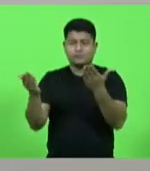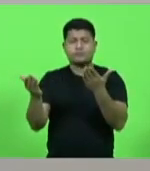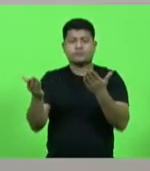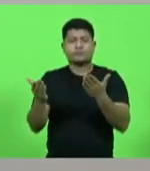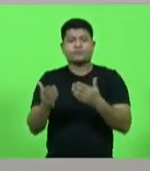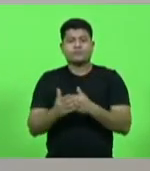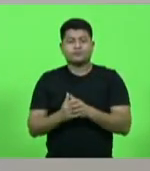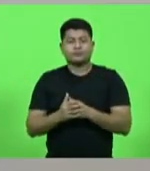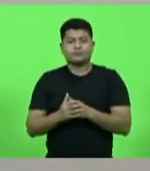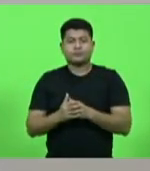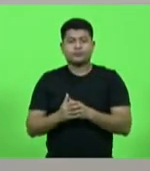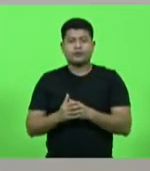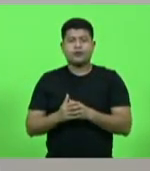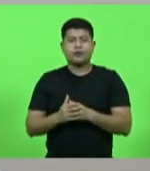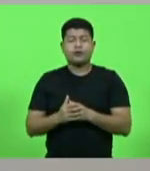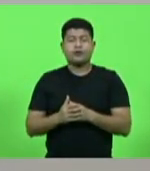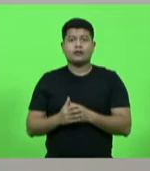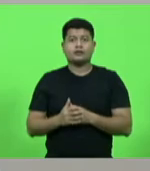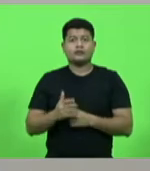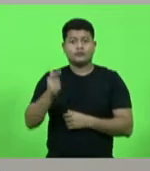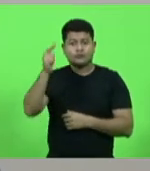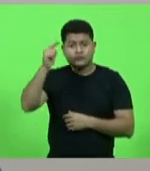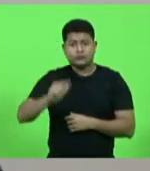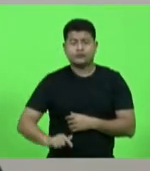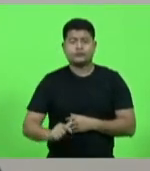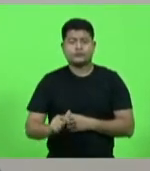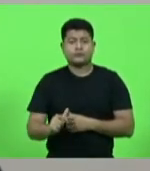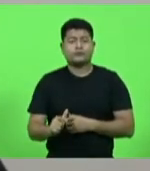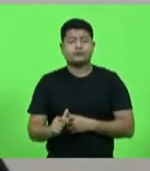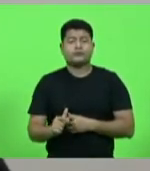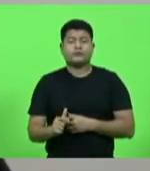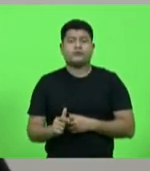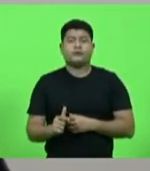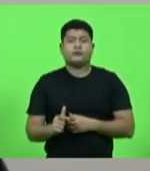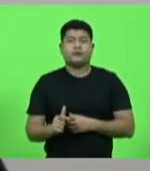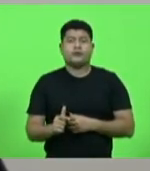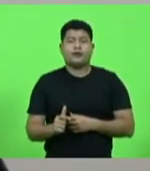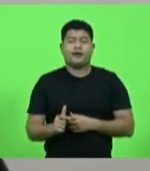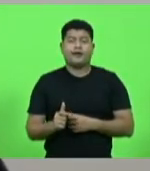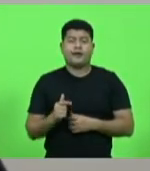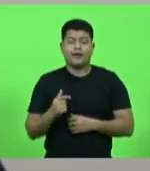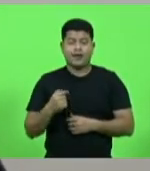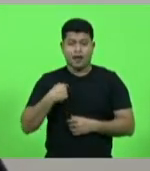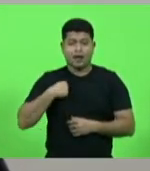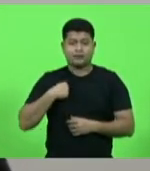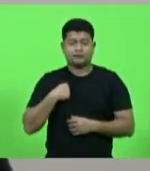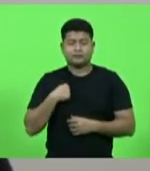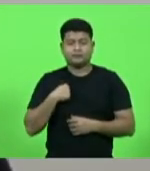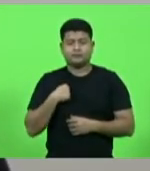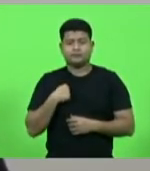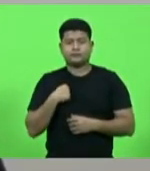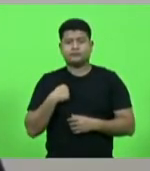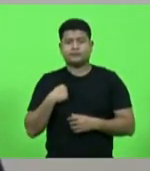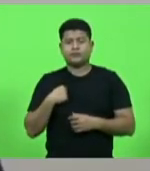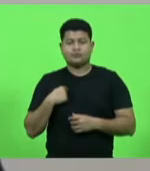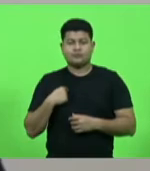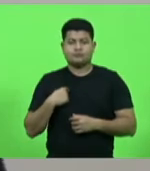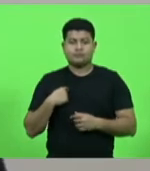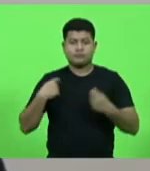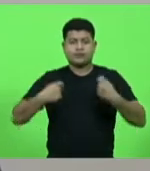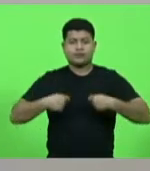onde, mais uma vez, estive passando pela